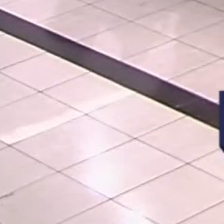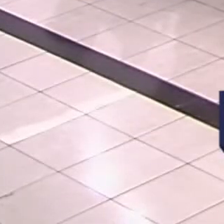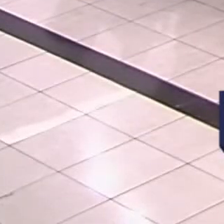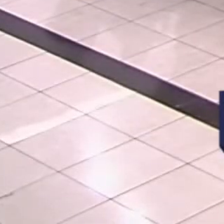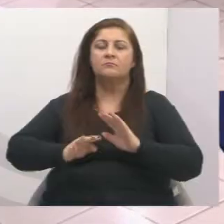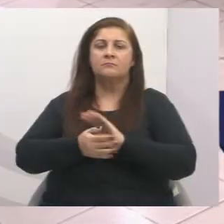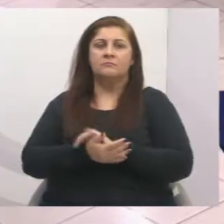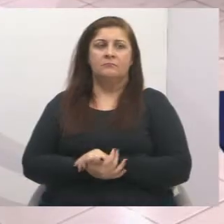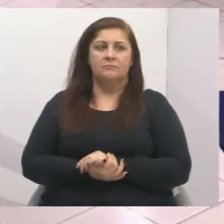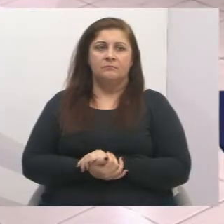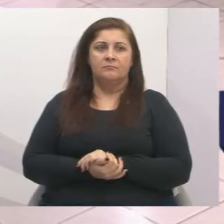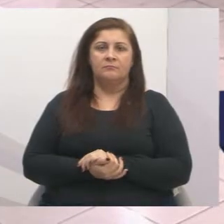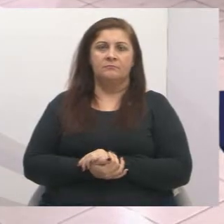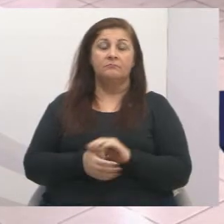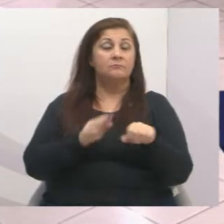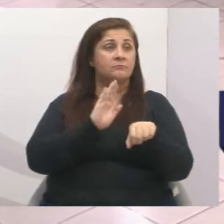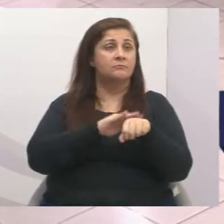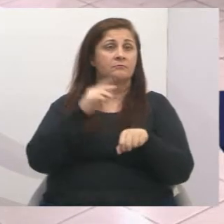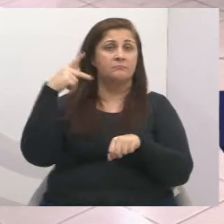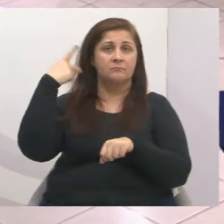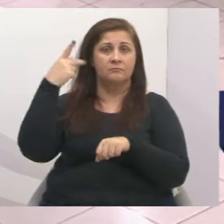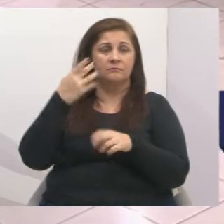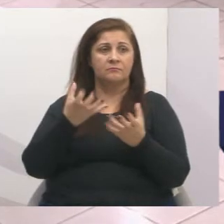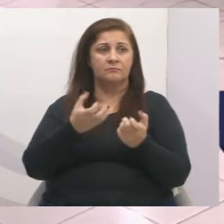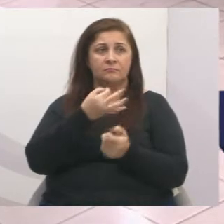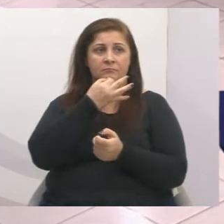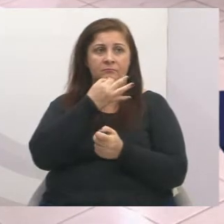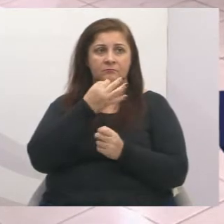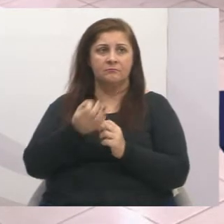Mais alguém gostaria de estar...